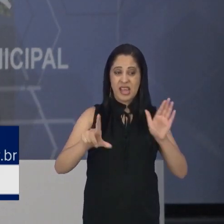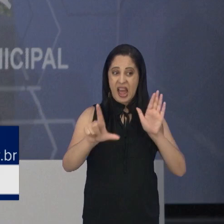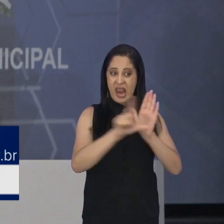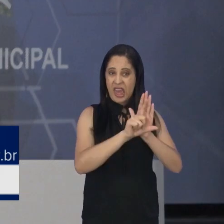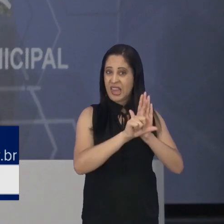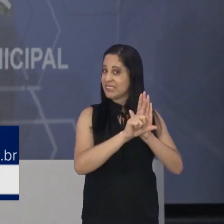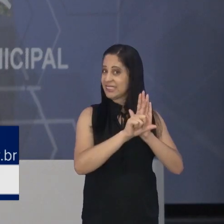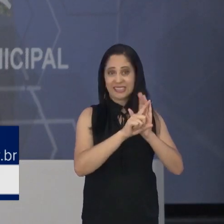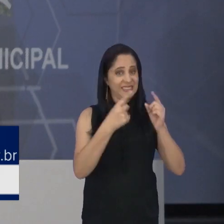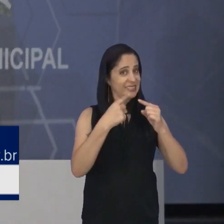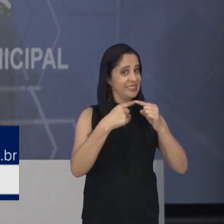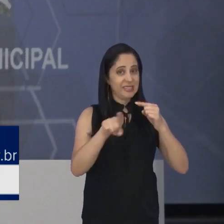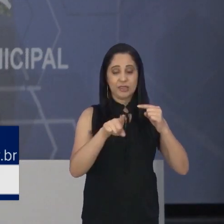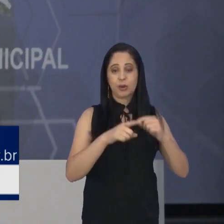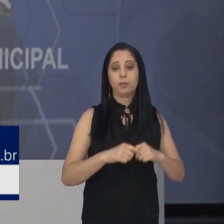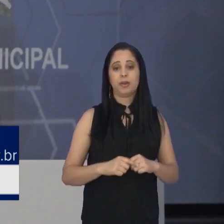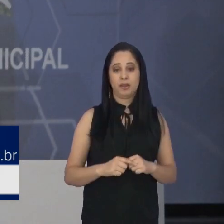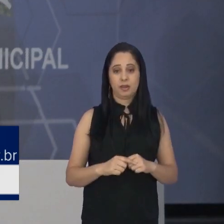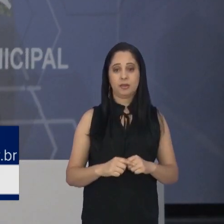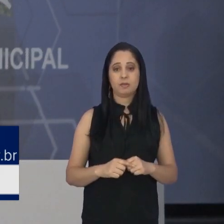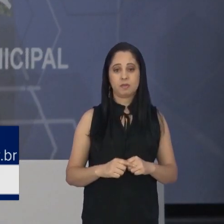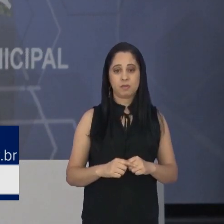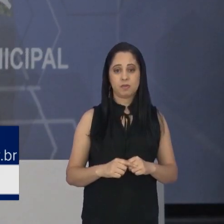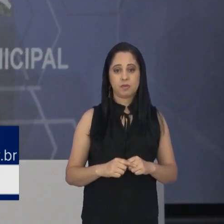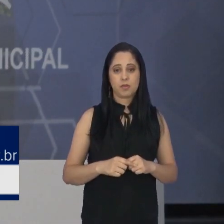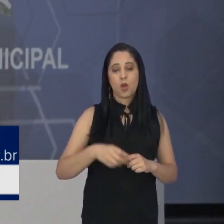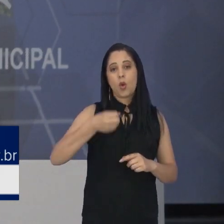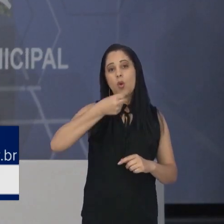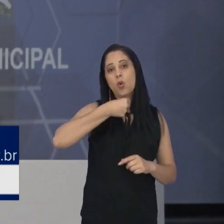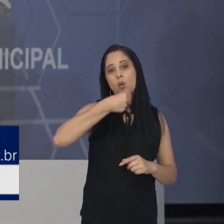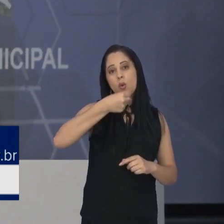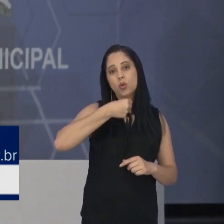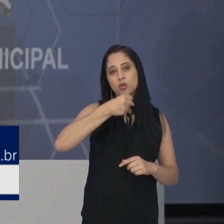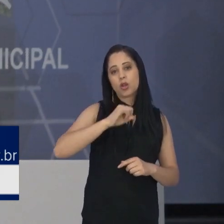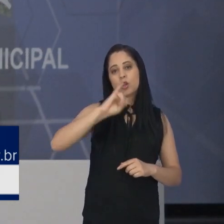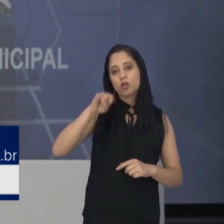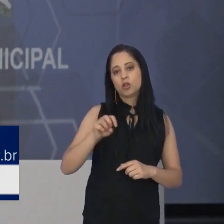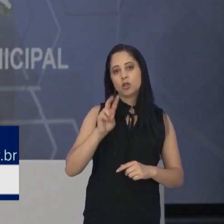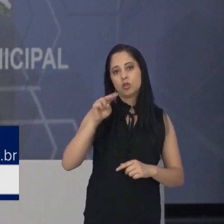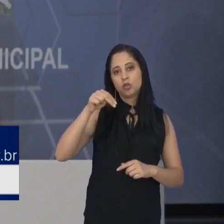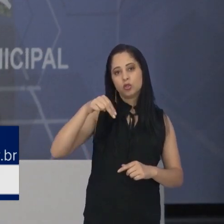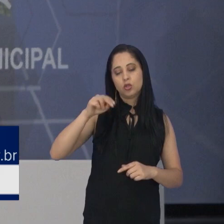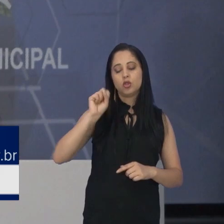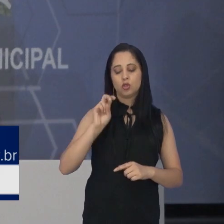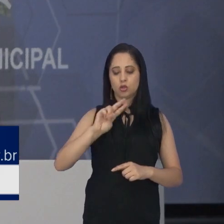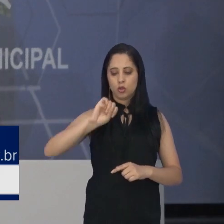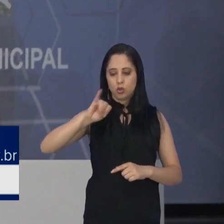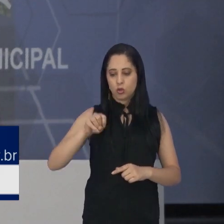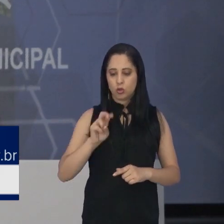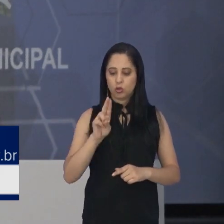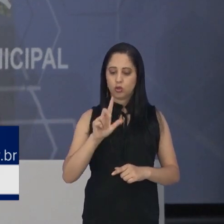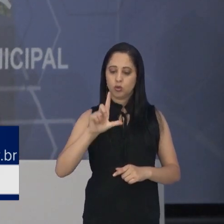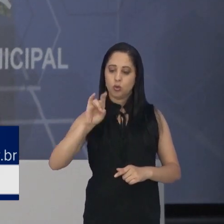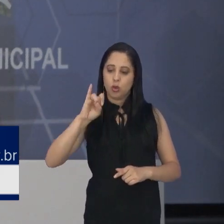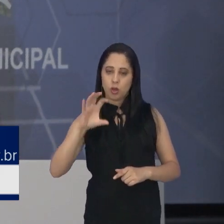municipal. A matéria é assinada pelo jornalista Júlio Codazzi, dia 11/11, corrigindo a